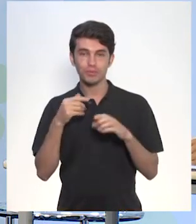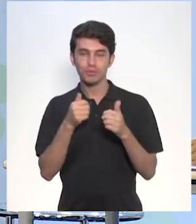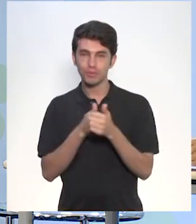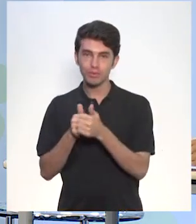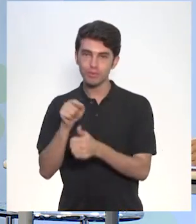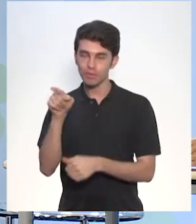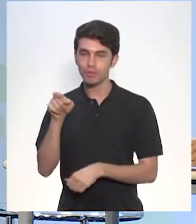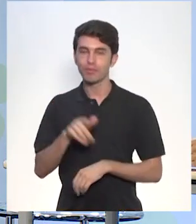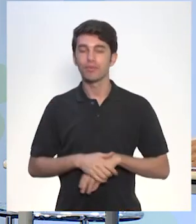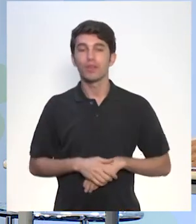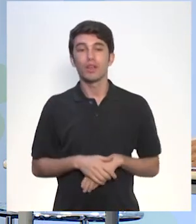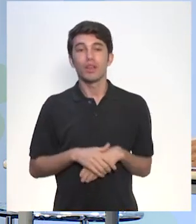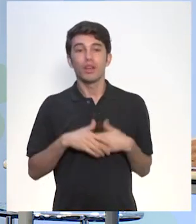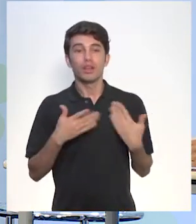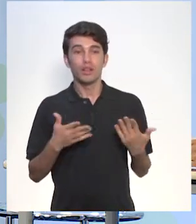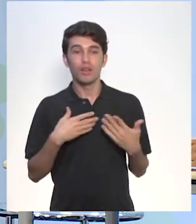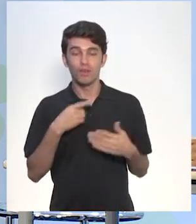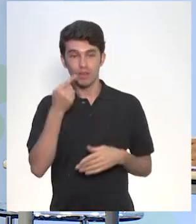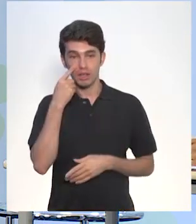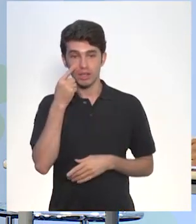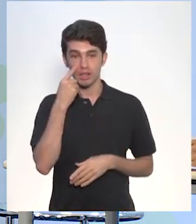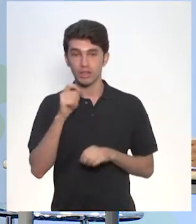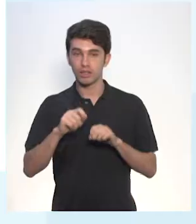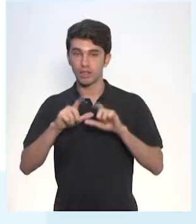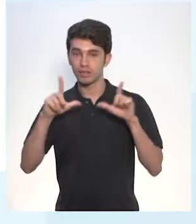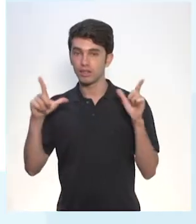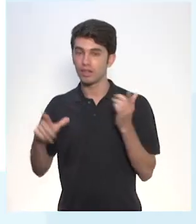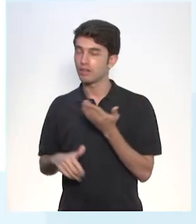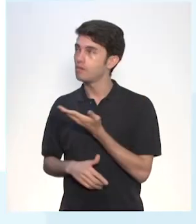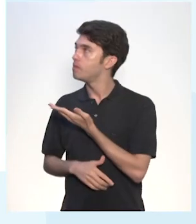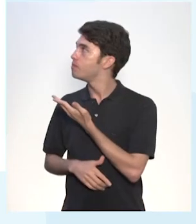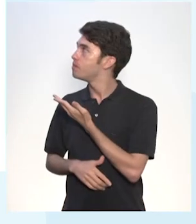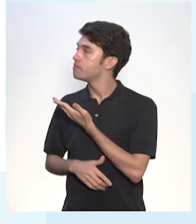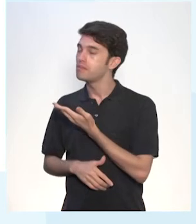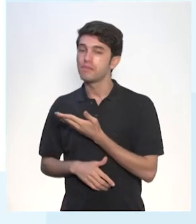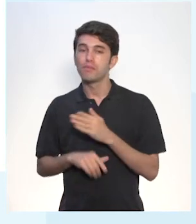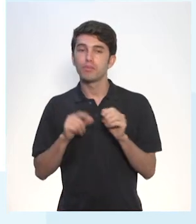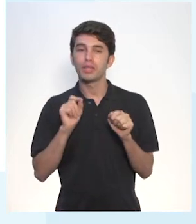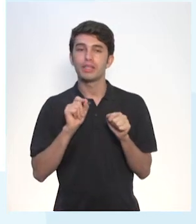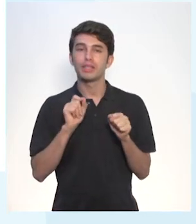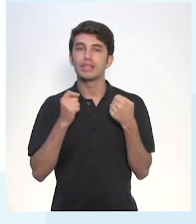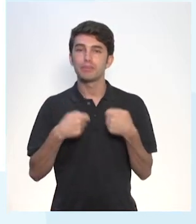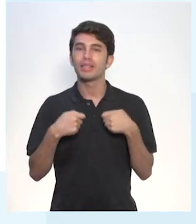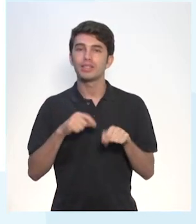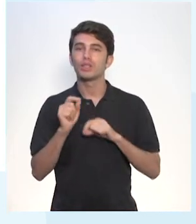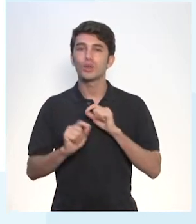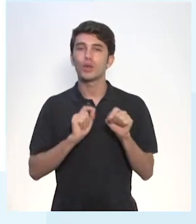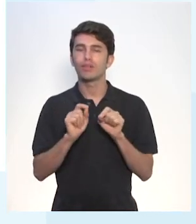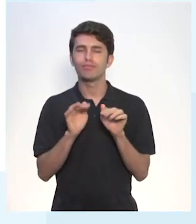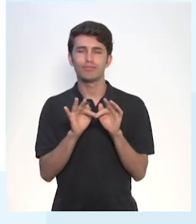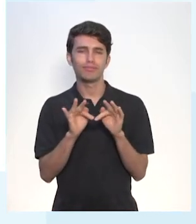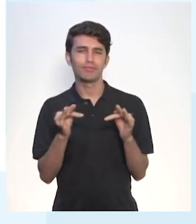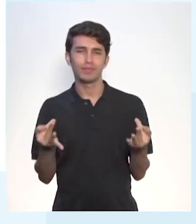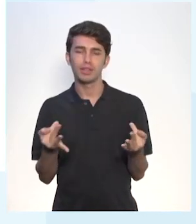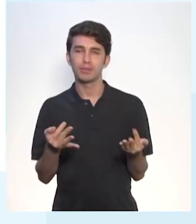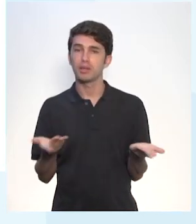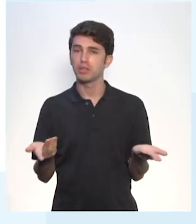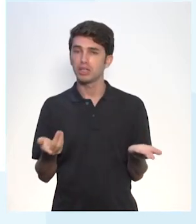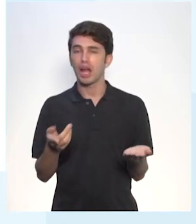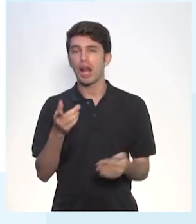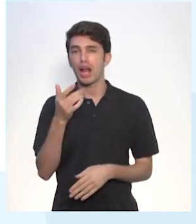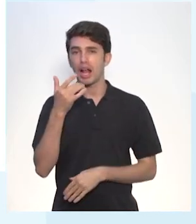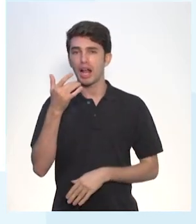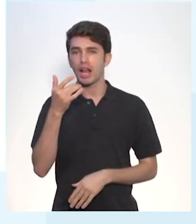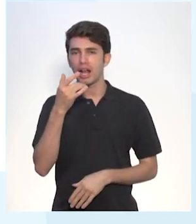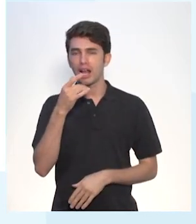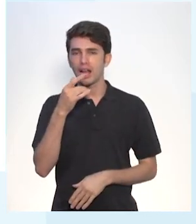voltando ao assunto do lettering, observe aí na tela o que é preciso para fazer o lettering. É muito simples, né? A gente precisa de